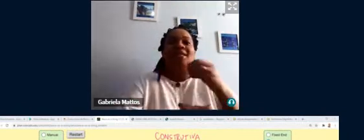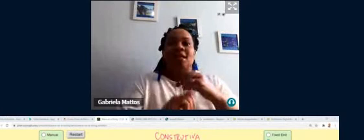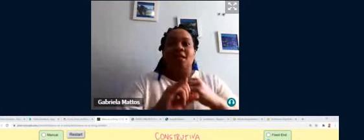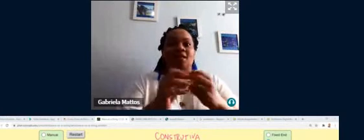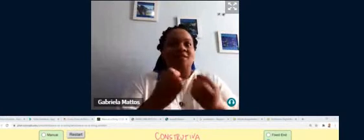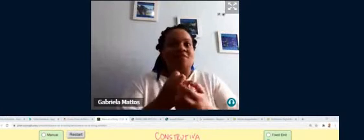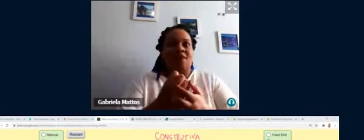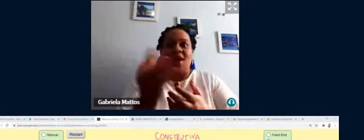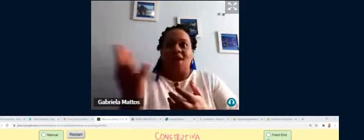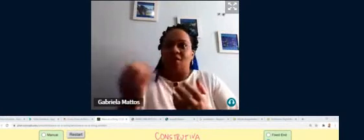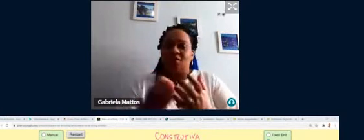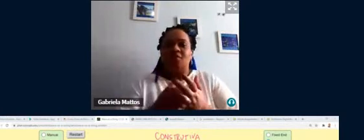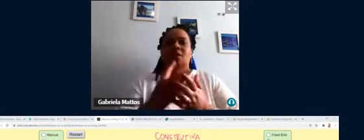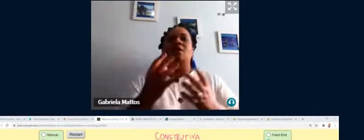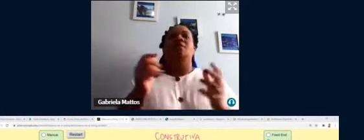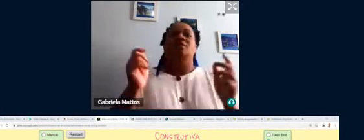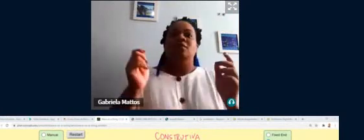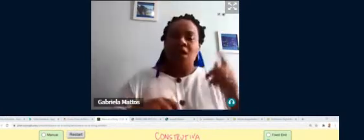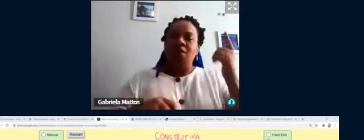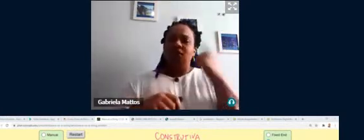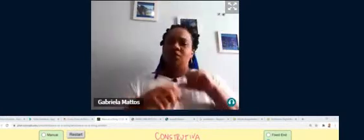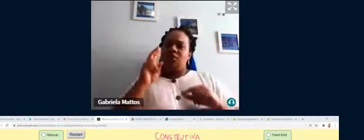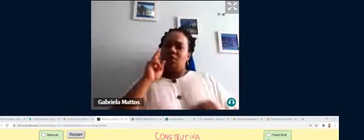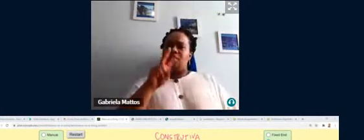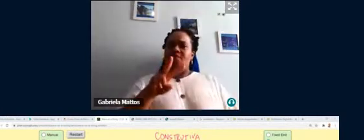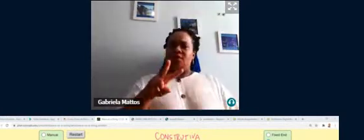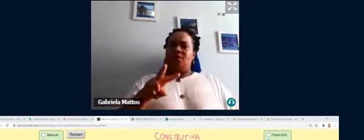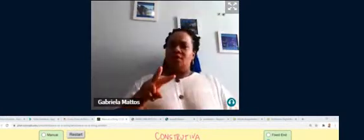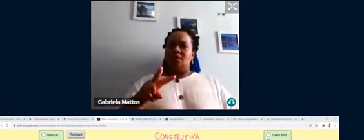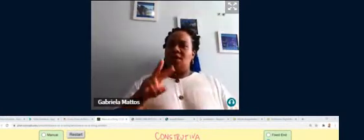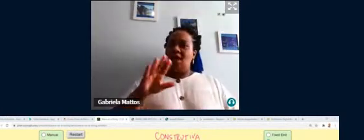simulações, você consegue visualizar isso. Mesmo que o seu professor